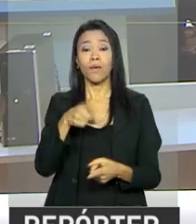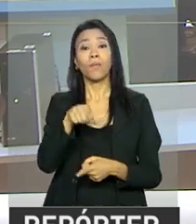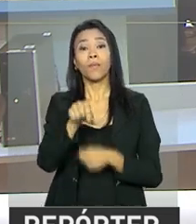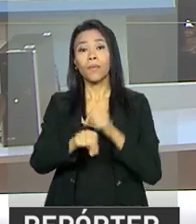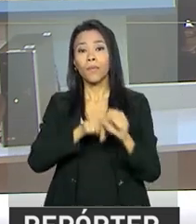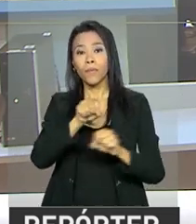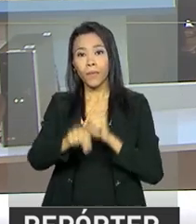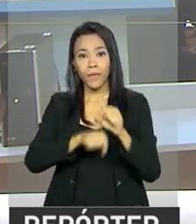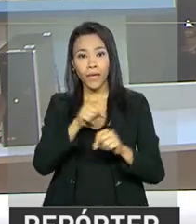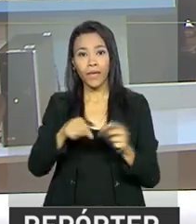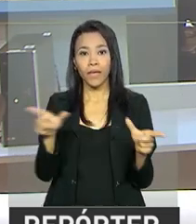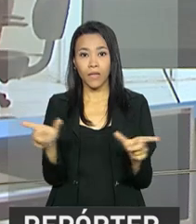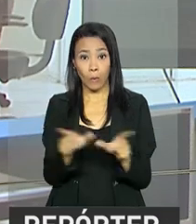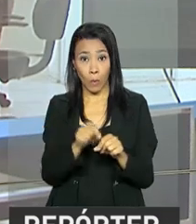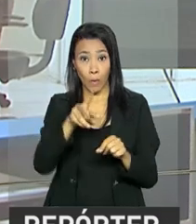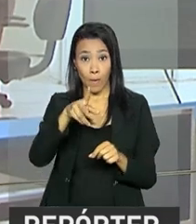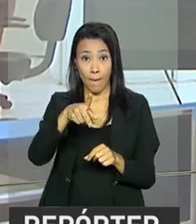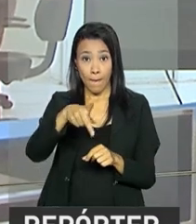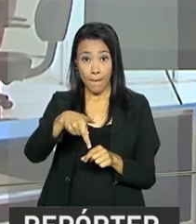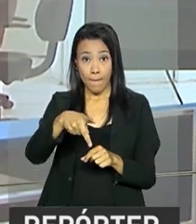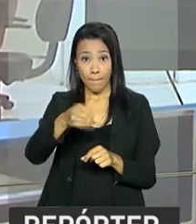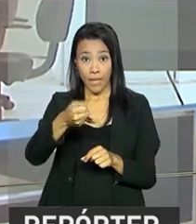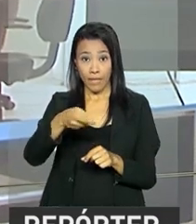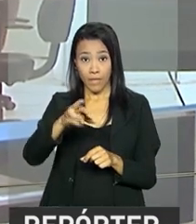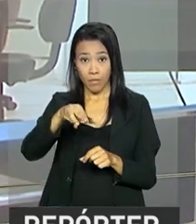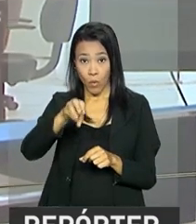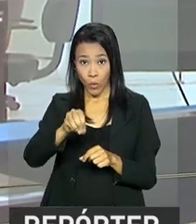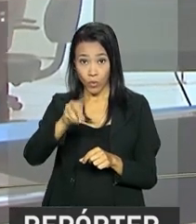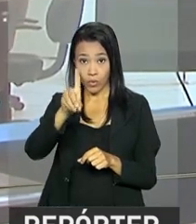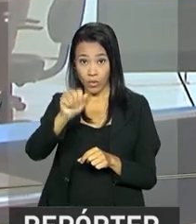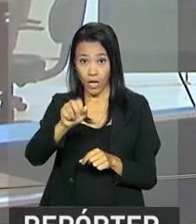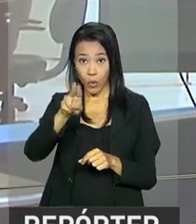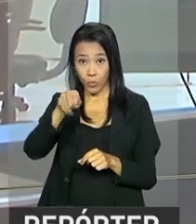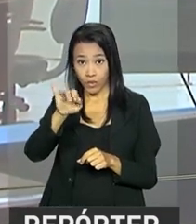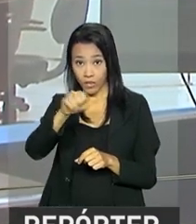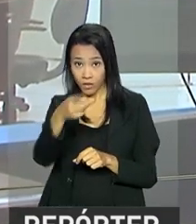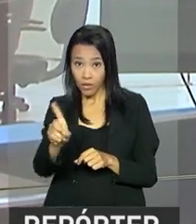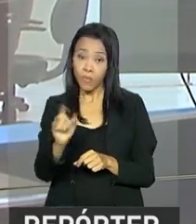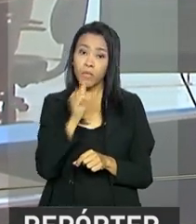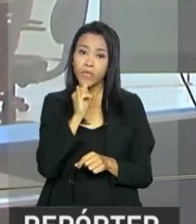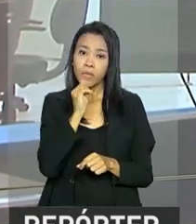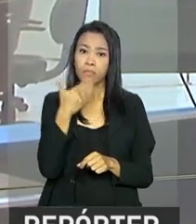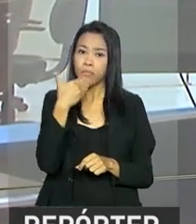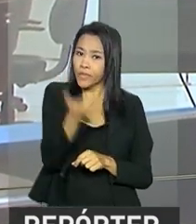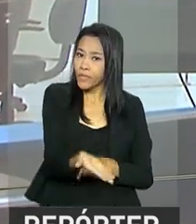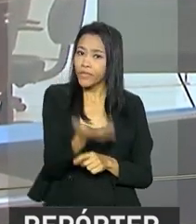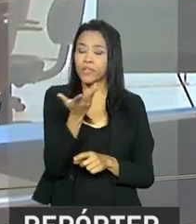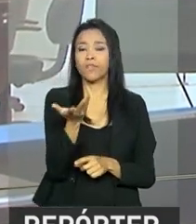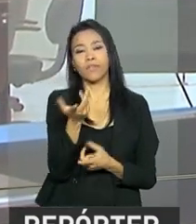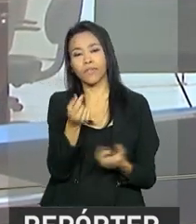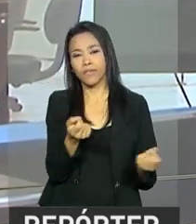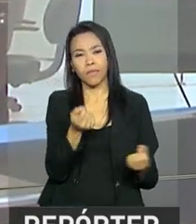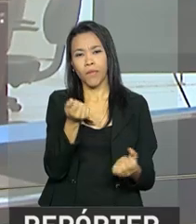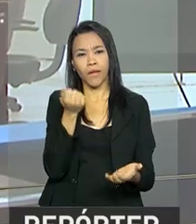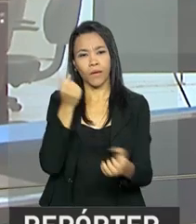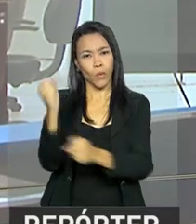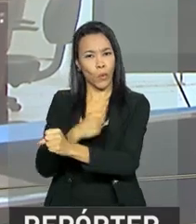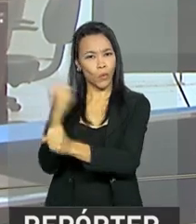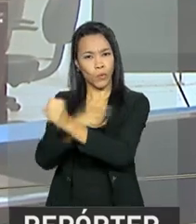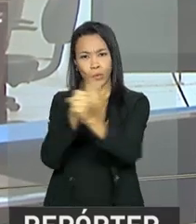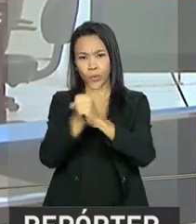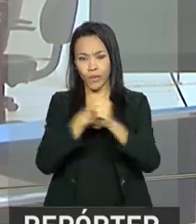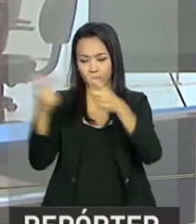patrimônio da união com a Plata forma vai ser possível por exemplo pedir autorização para fazer obras em